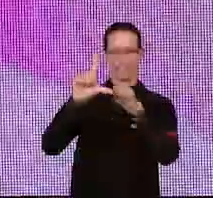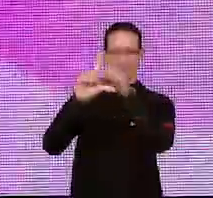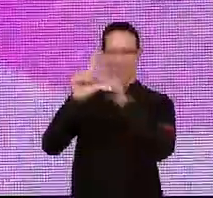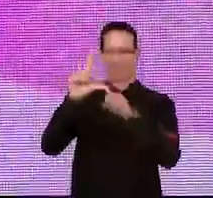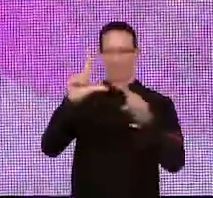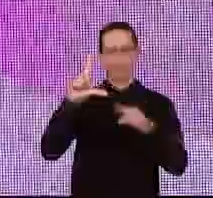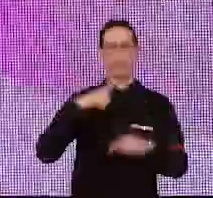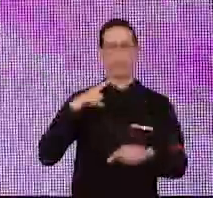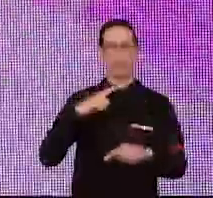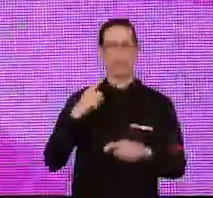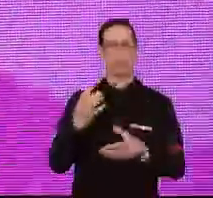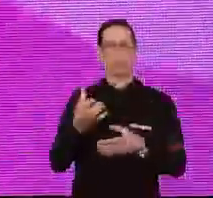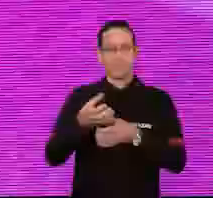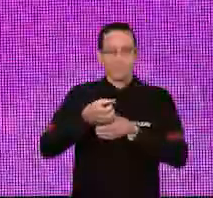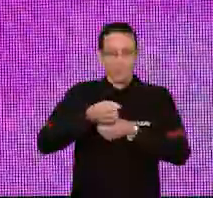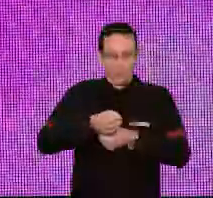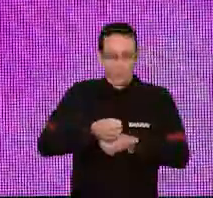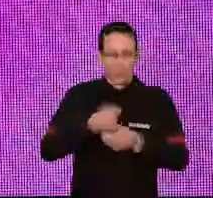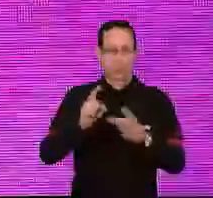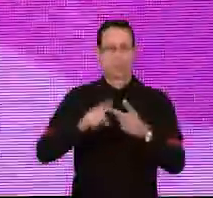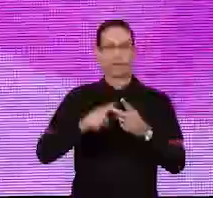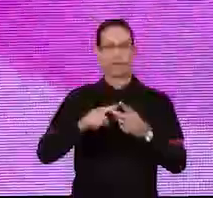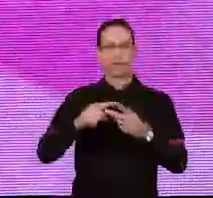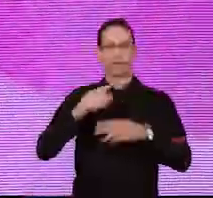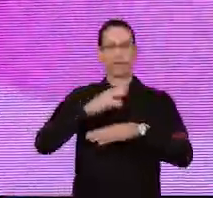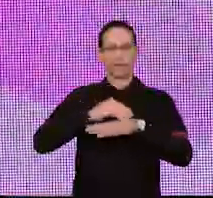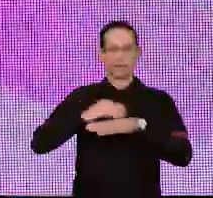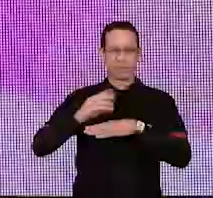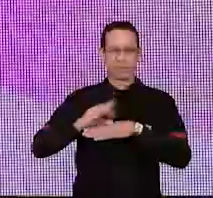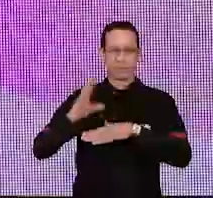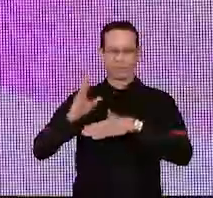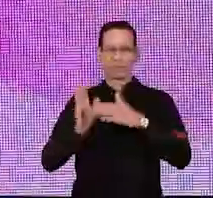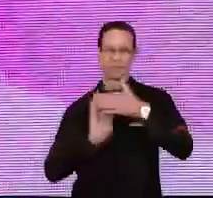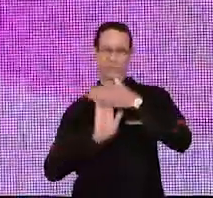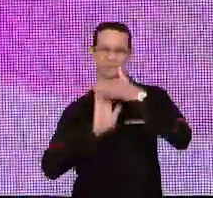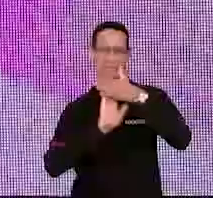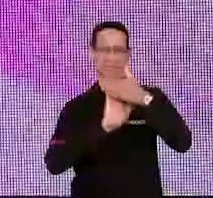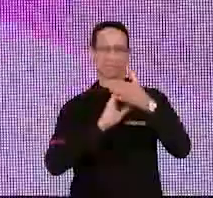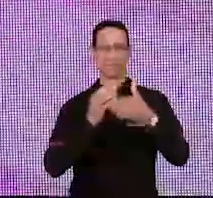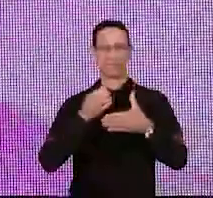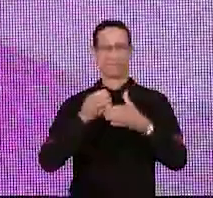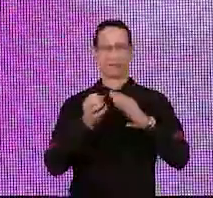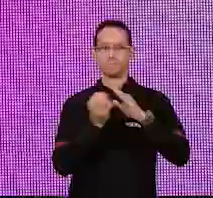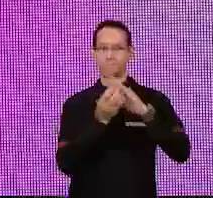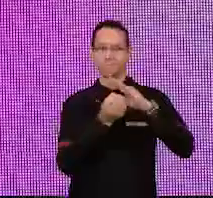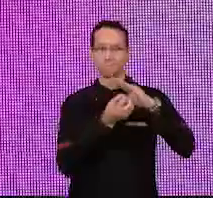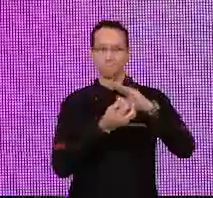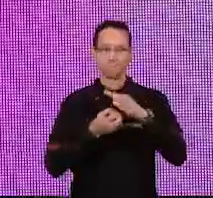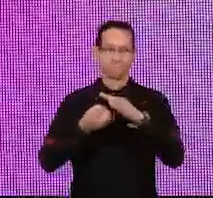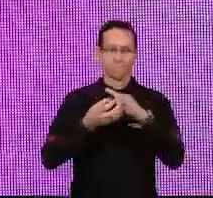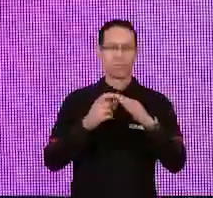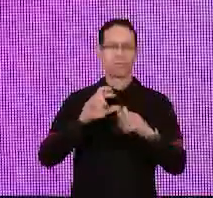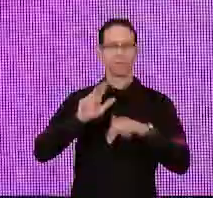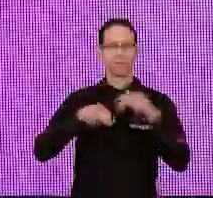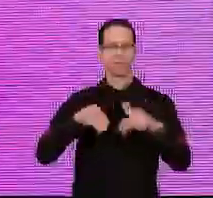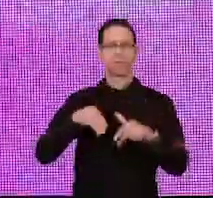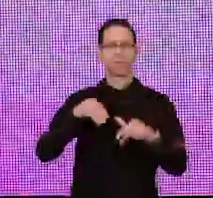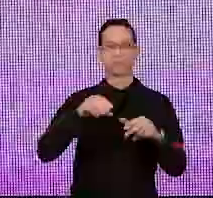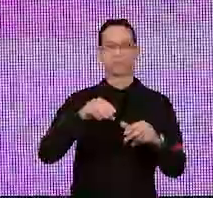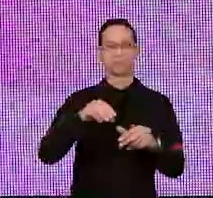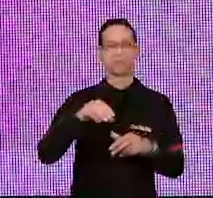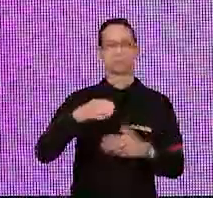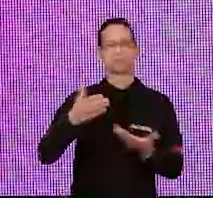tem estenose, perda de epitélio, neoplasia, corpo estranho, o tal da migração epitelial, né, que é